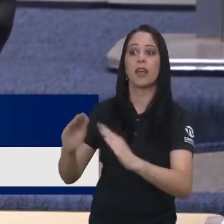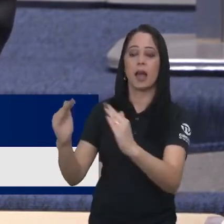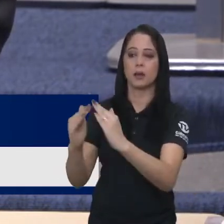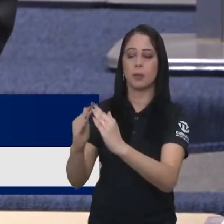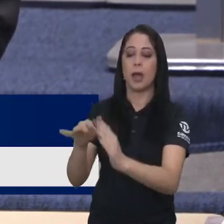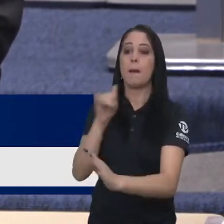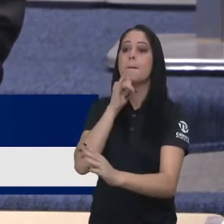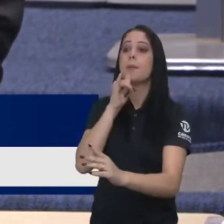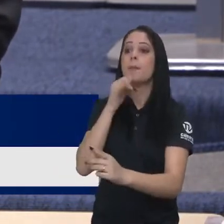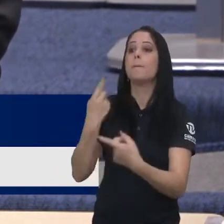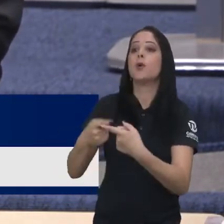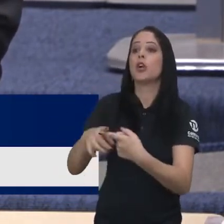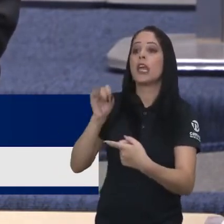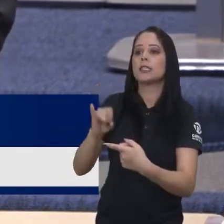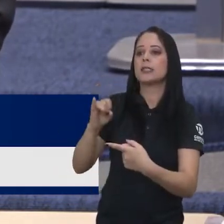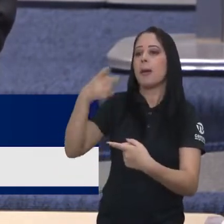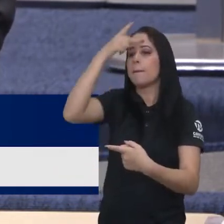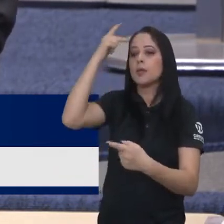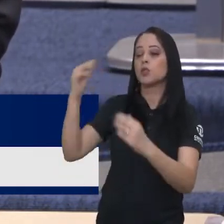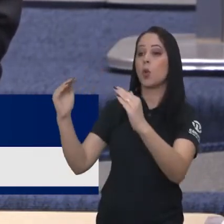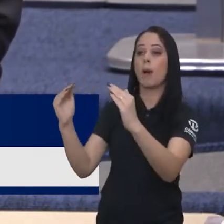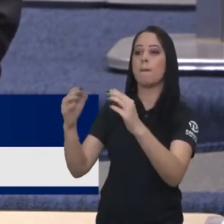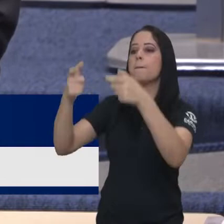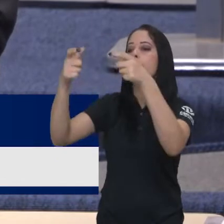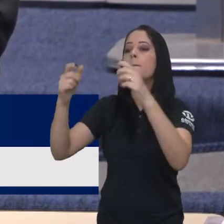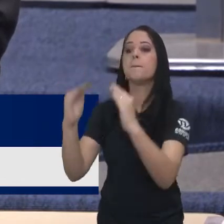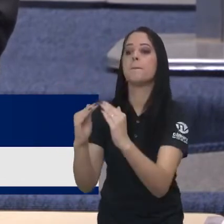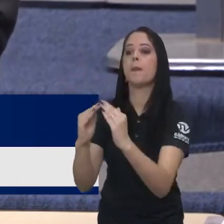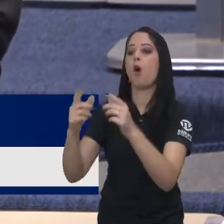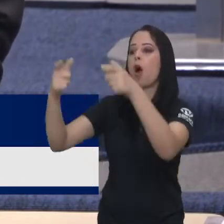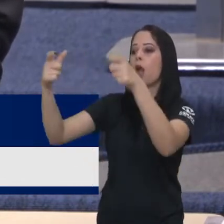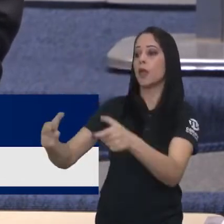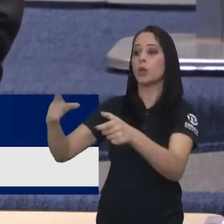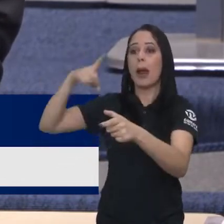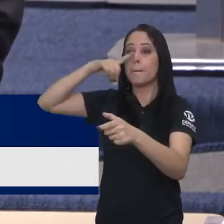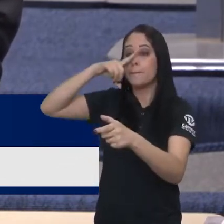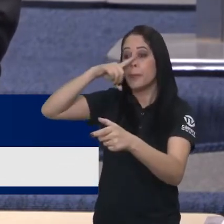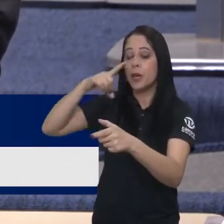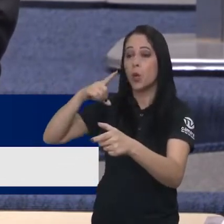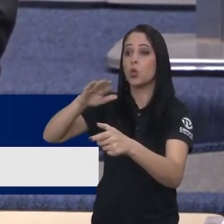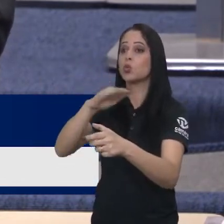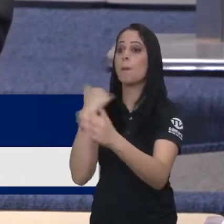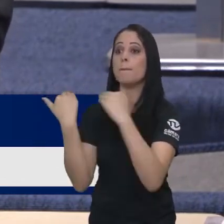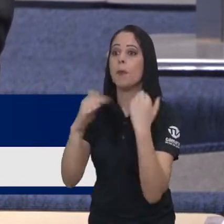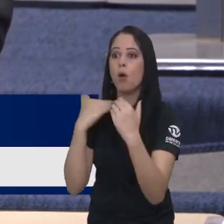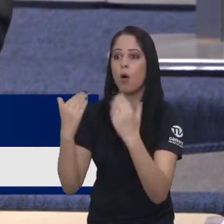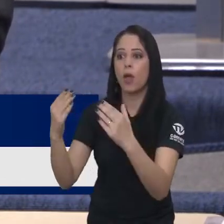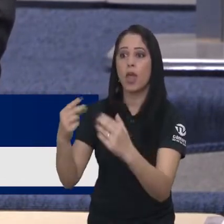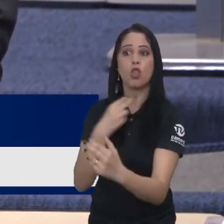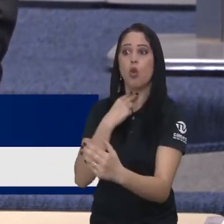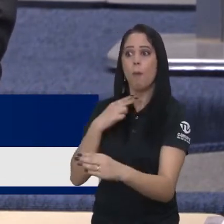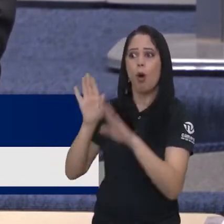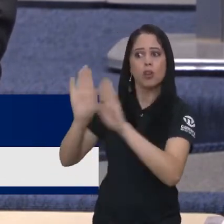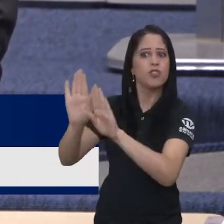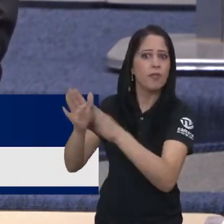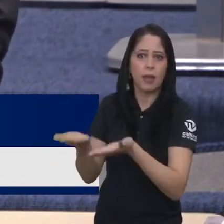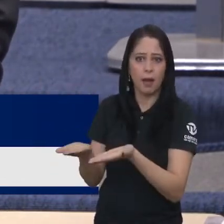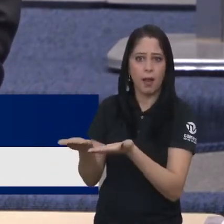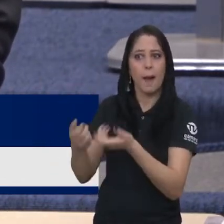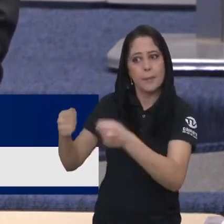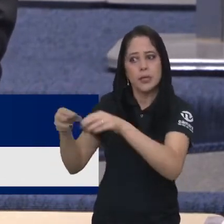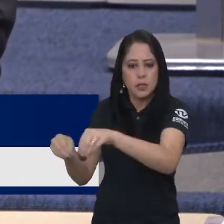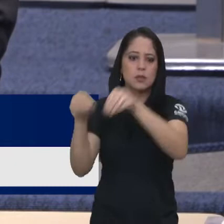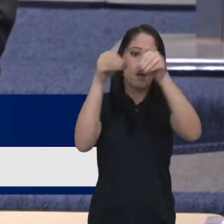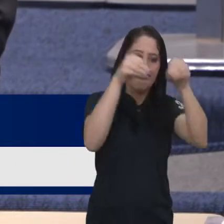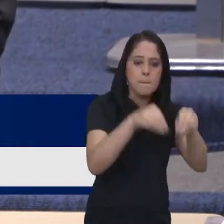Pessoas que estão em risco de morte, elas não podem permanecer nessas áreas. Isso tem que ser dito com todas as letras, sem nenhum melindre. Agora, o